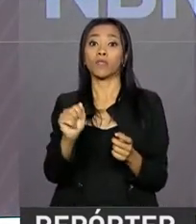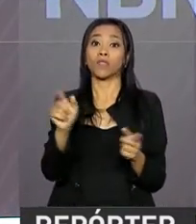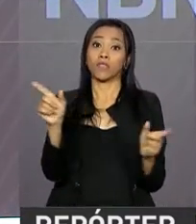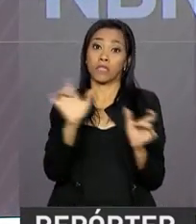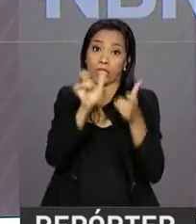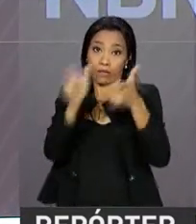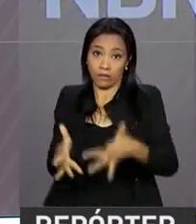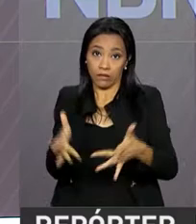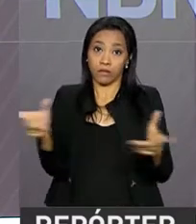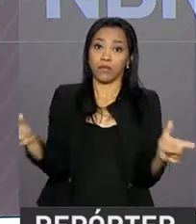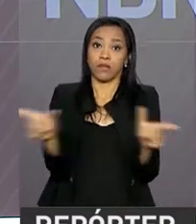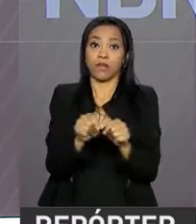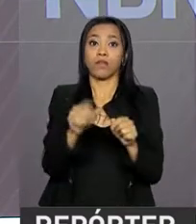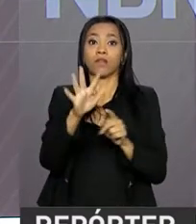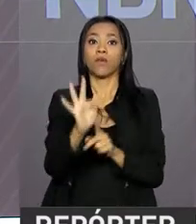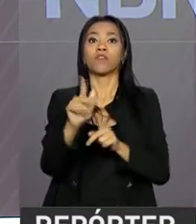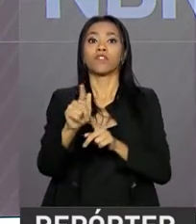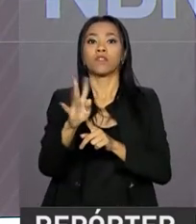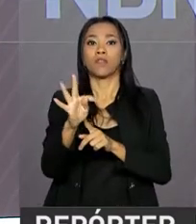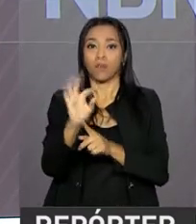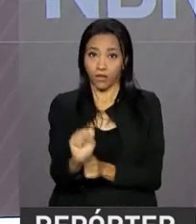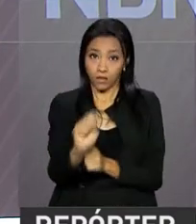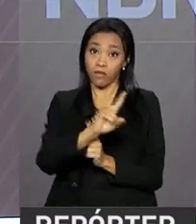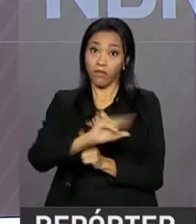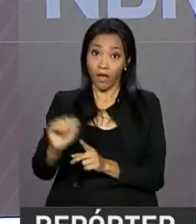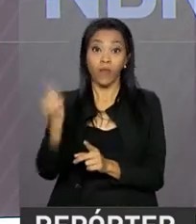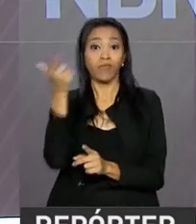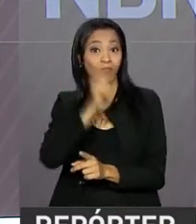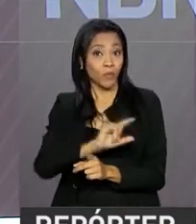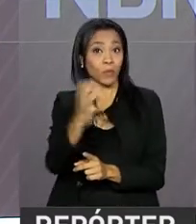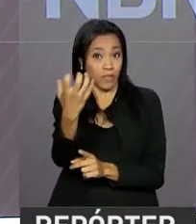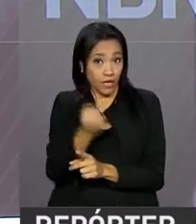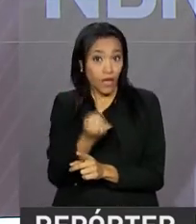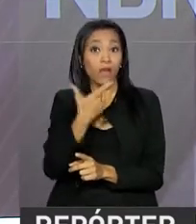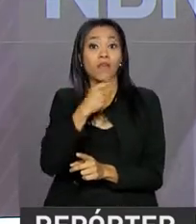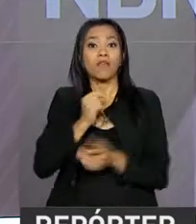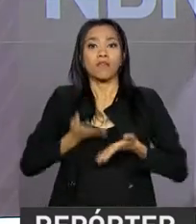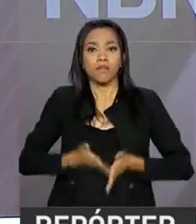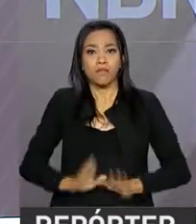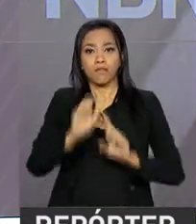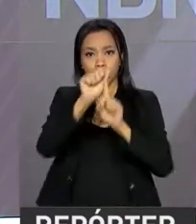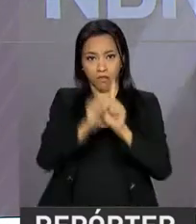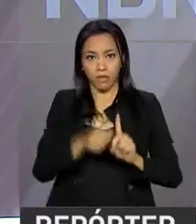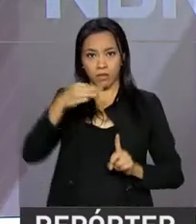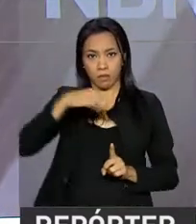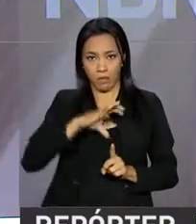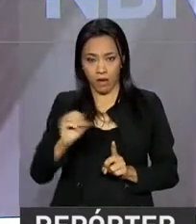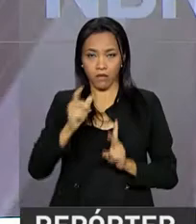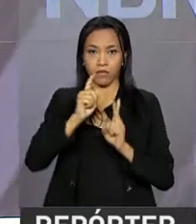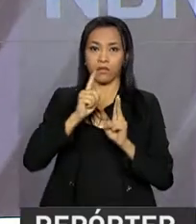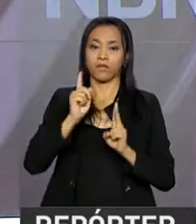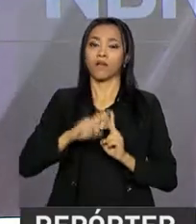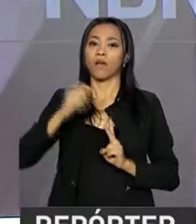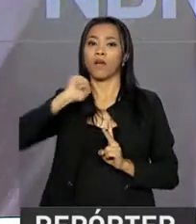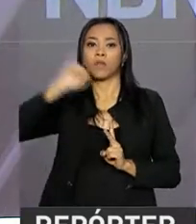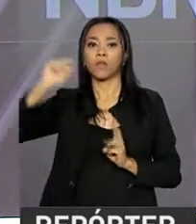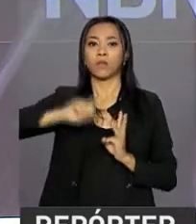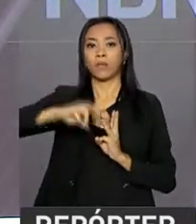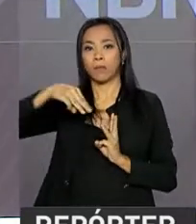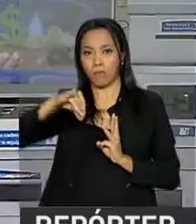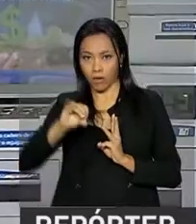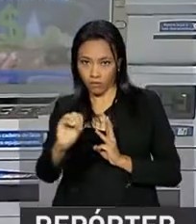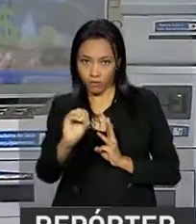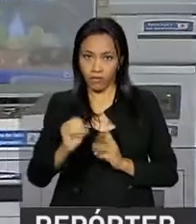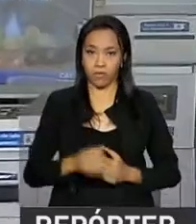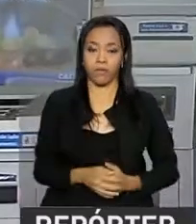etapa do sac vão ser beneficiados os trabalhadores nascidos nos meses de março abril e maio